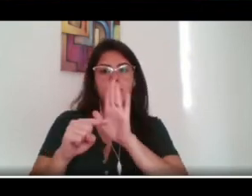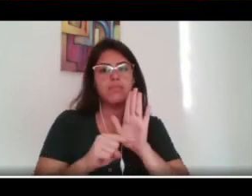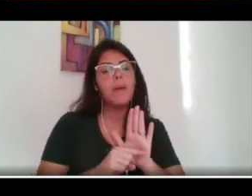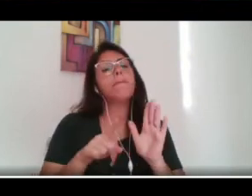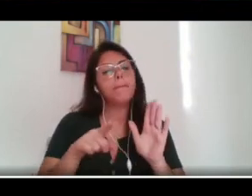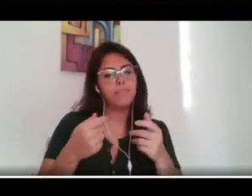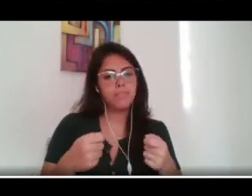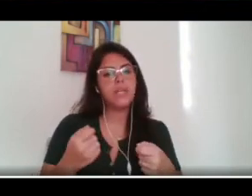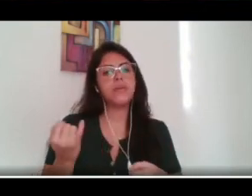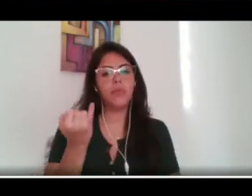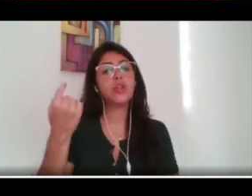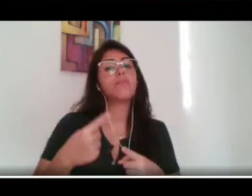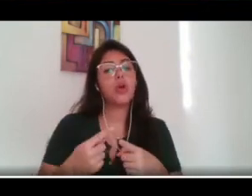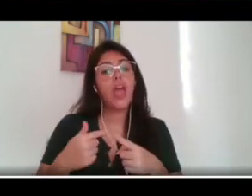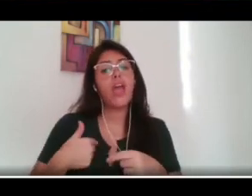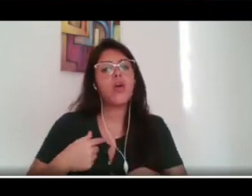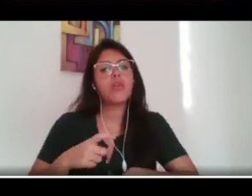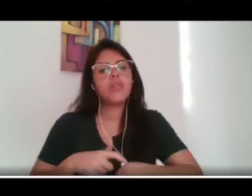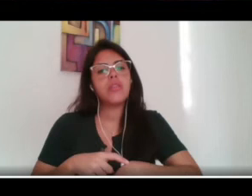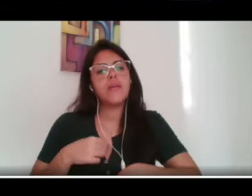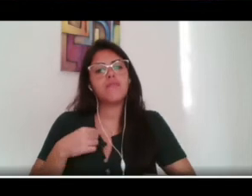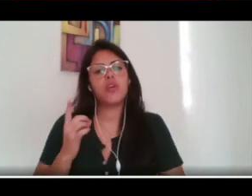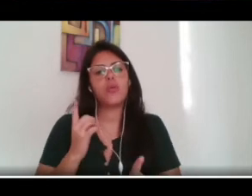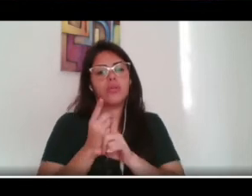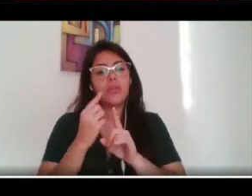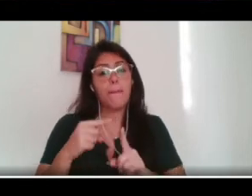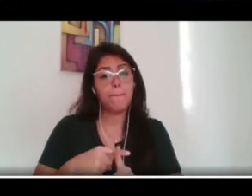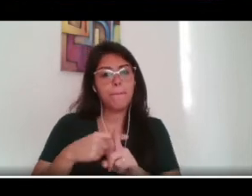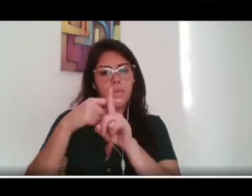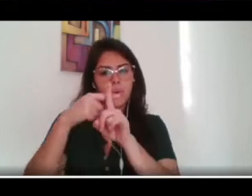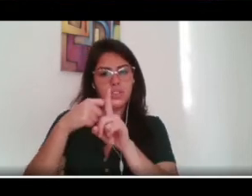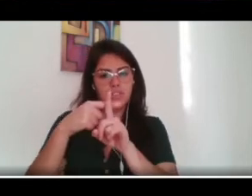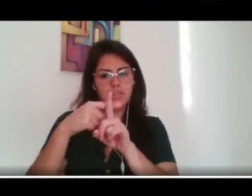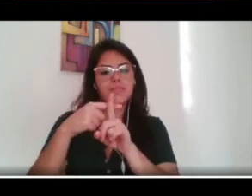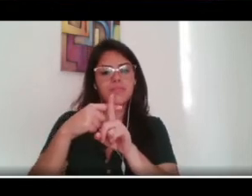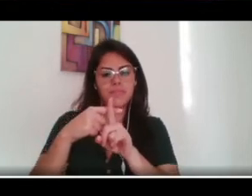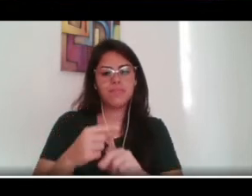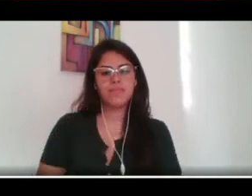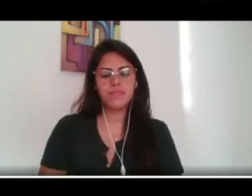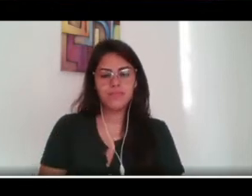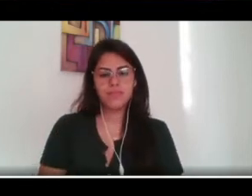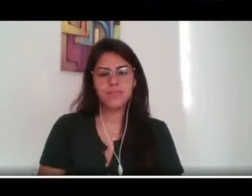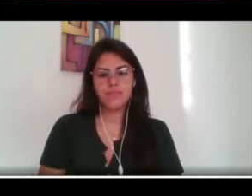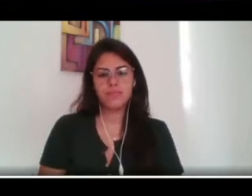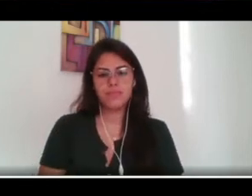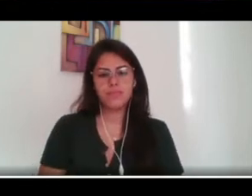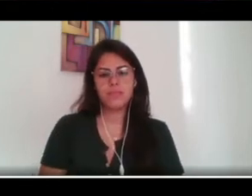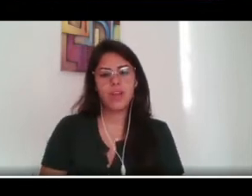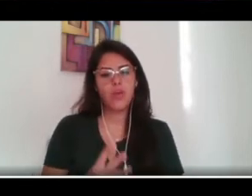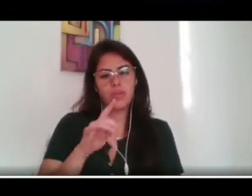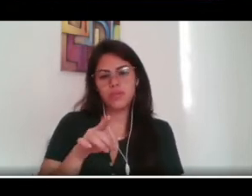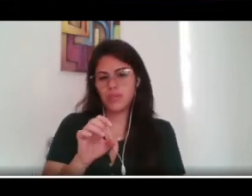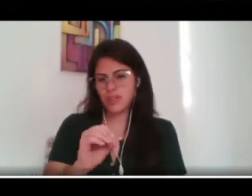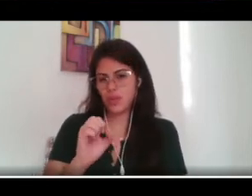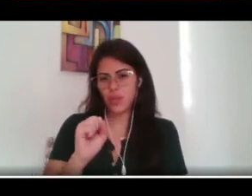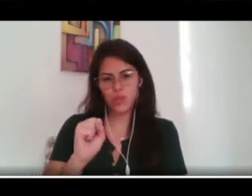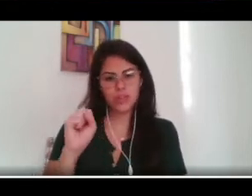4,08 segundos. Agora tá fácil, porque se o tempo para ele cair no solo vai ser o tempo do deslocamento,